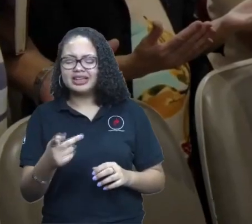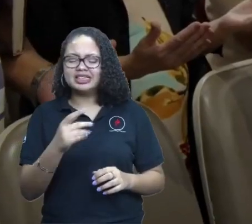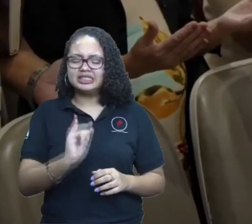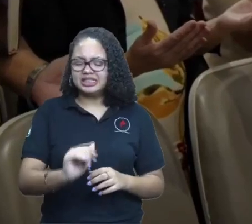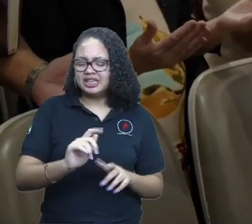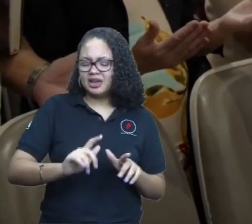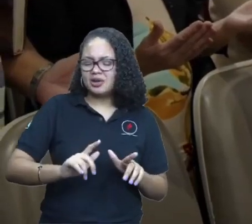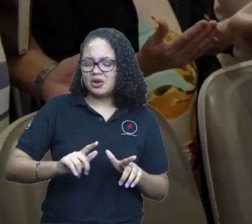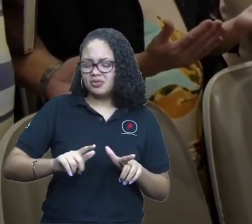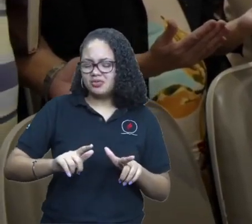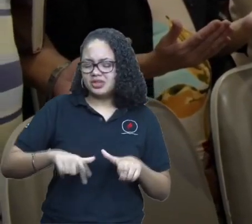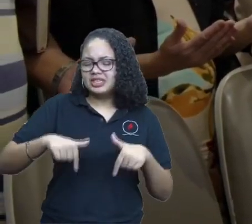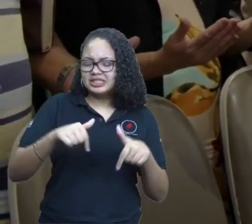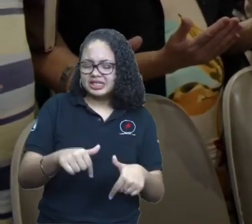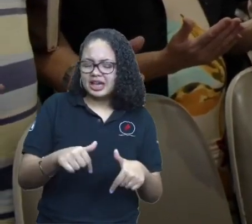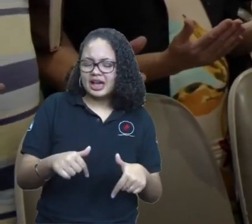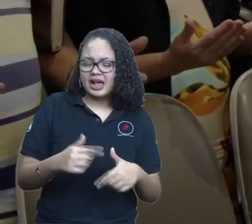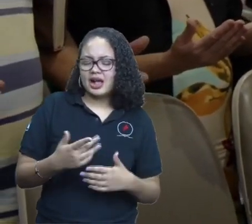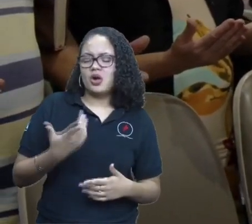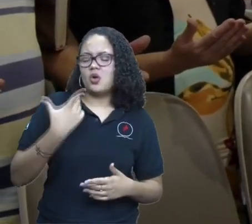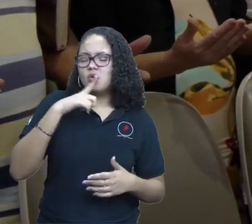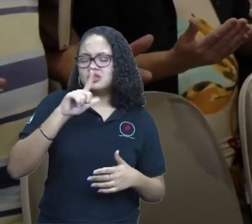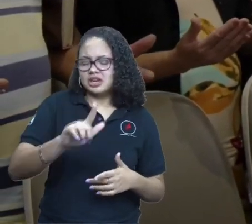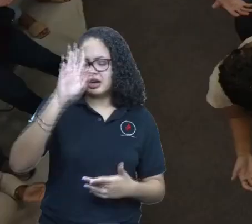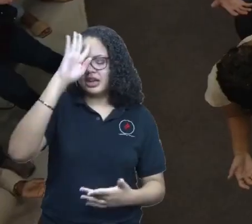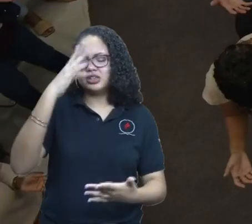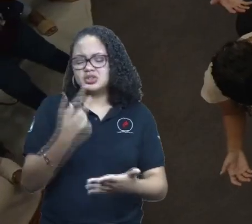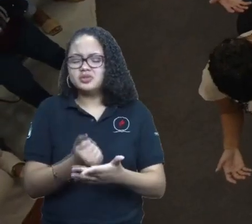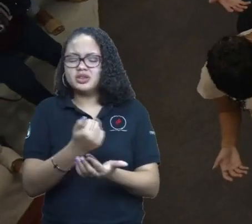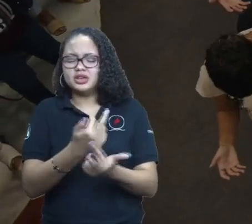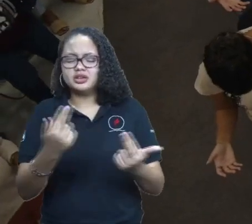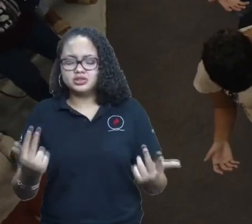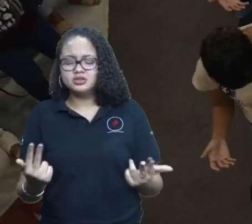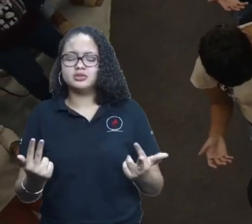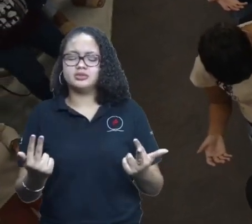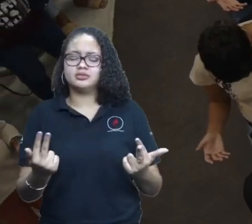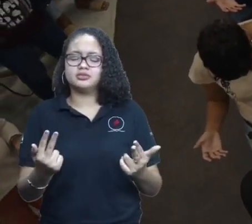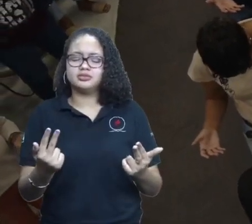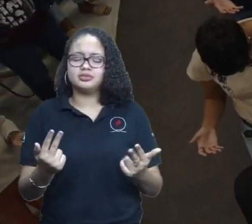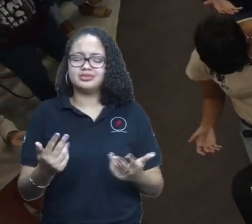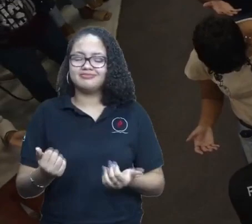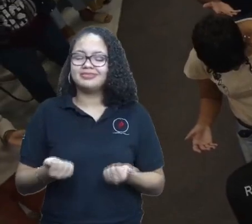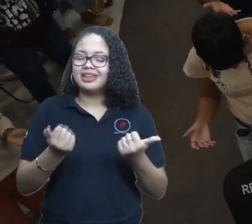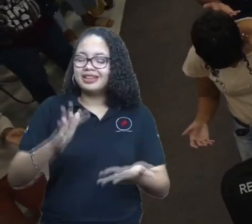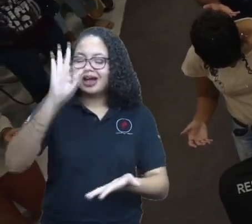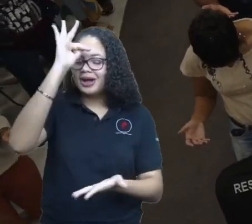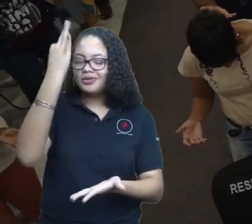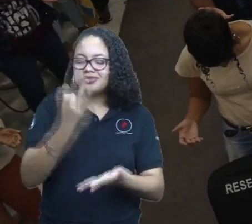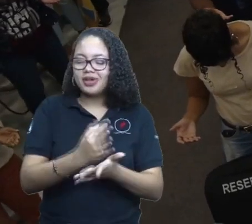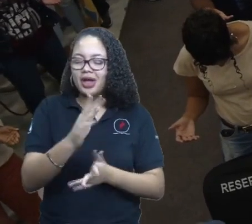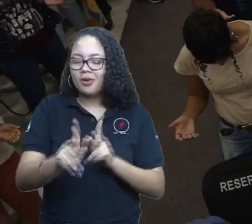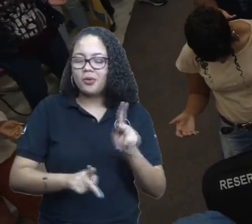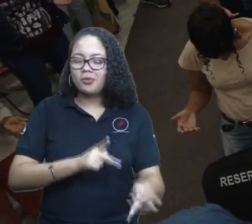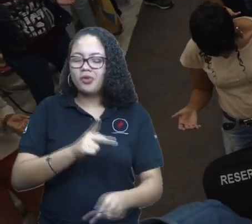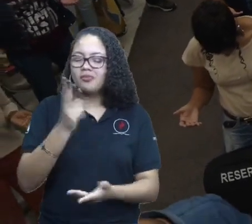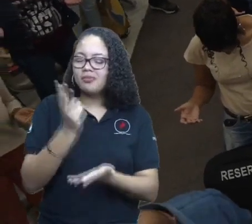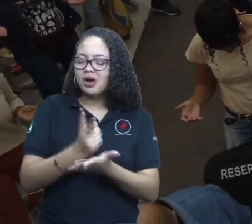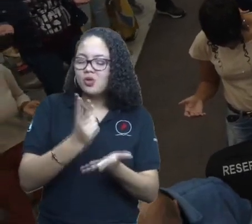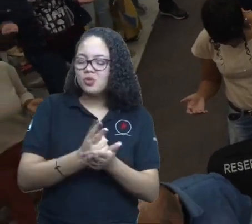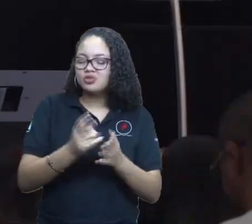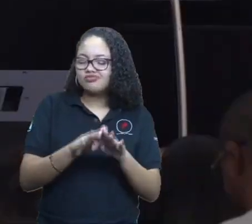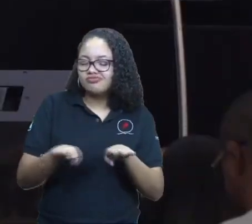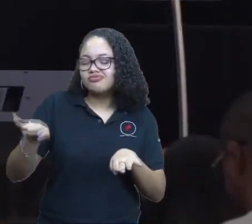ali ou acolá conseguiremos resolver as coisas da Fé esse povo para se manter na